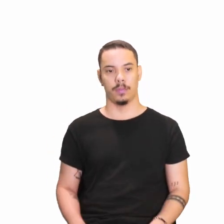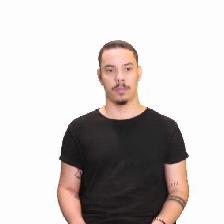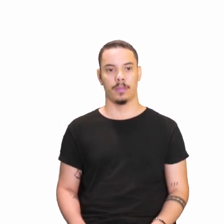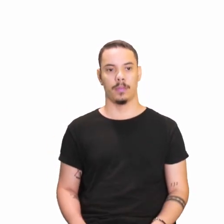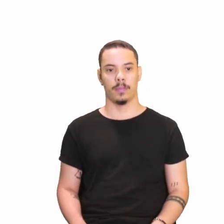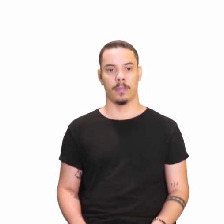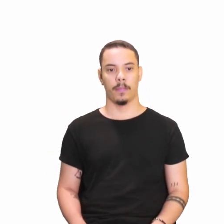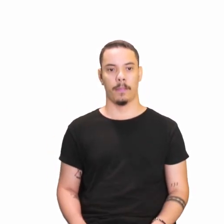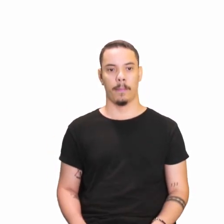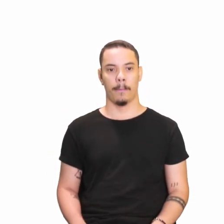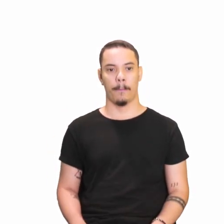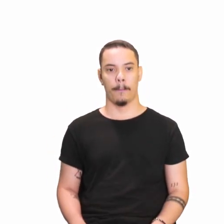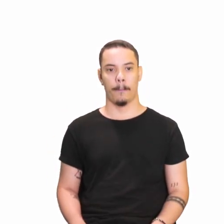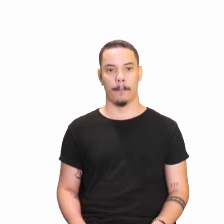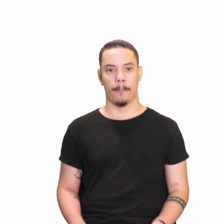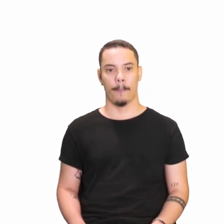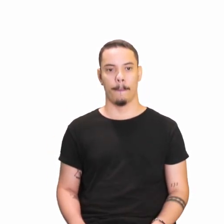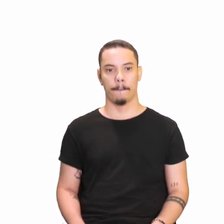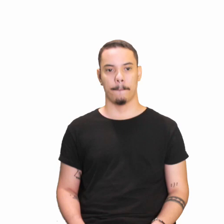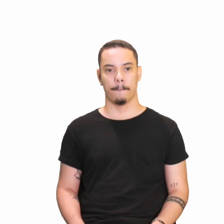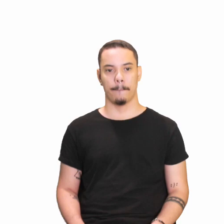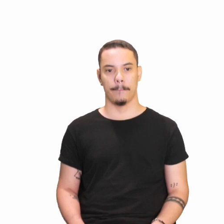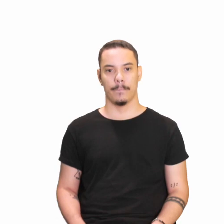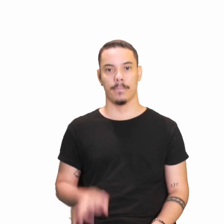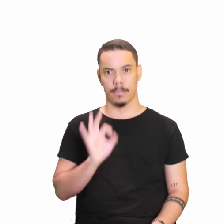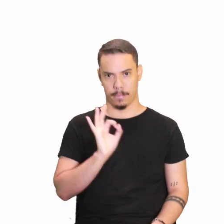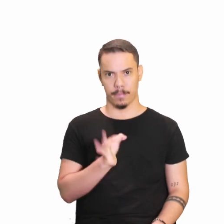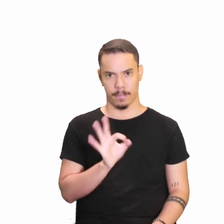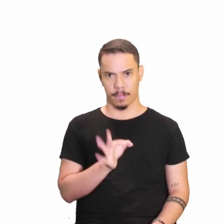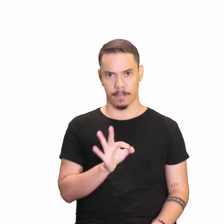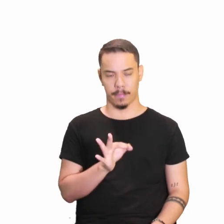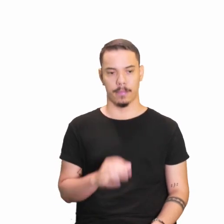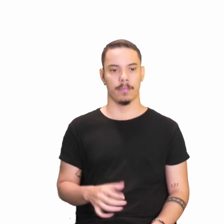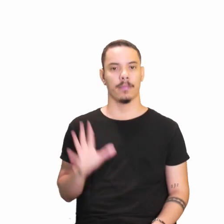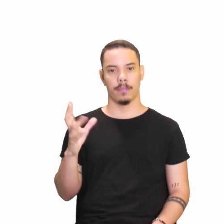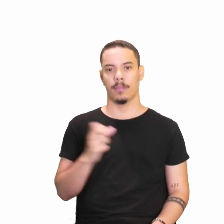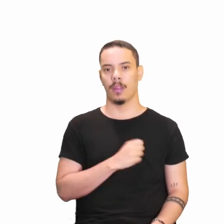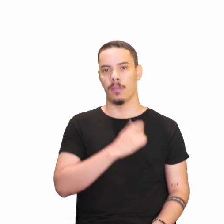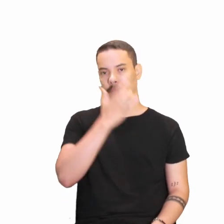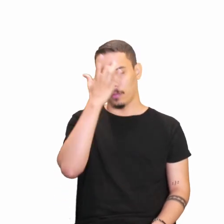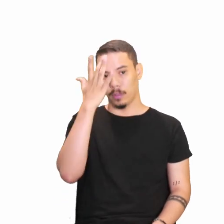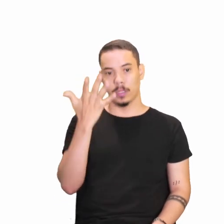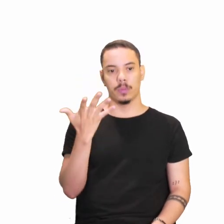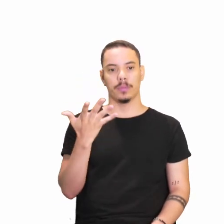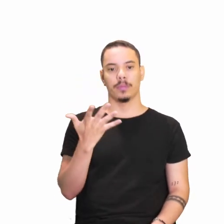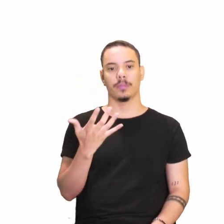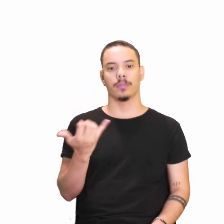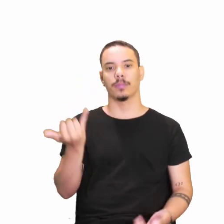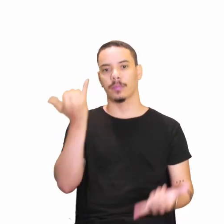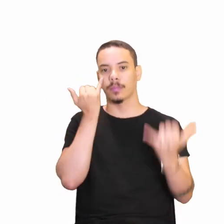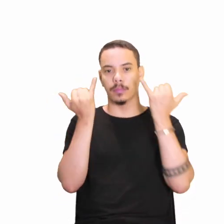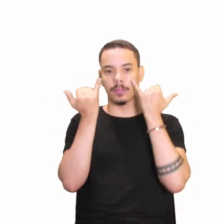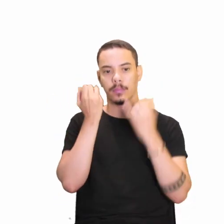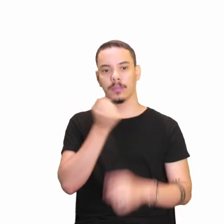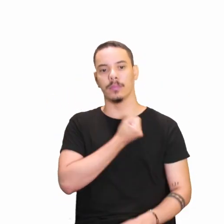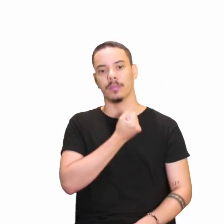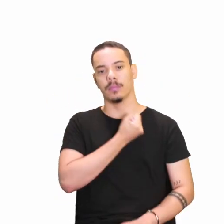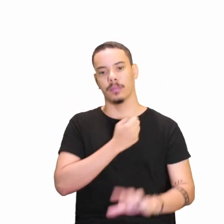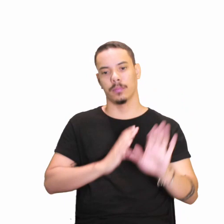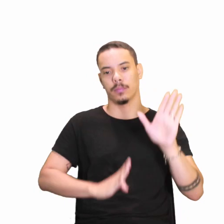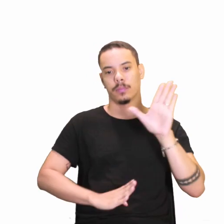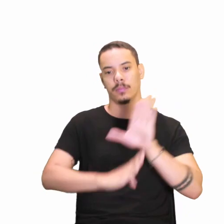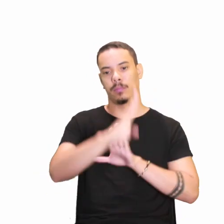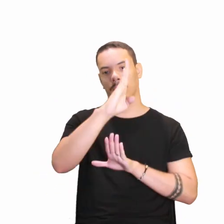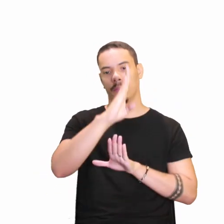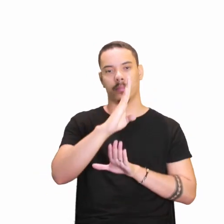amando. Vamos mais outra aqui para vocês. Os índices de poluição